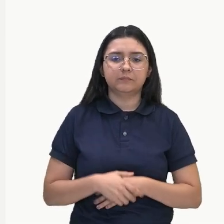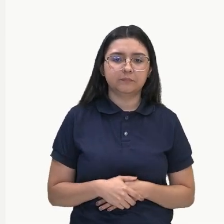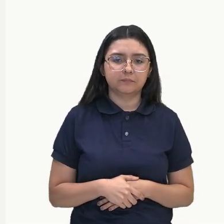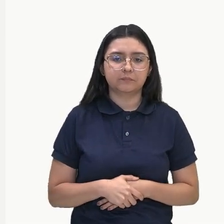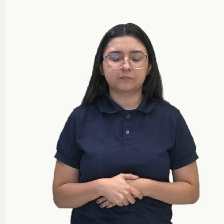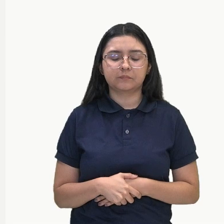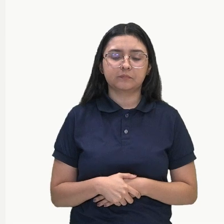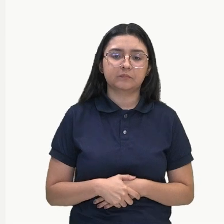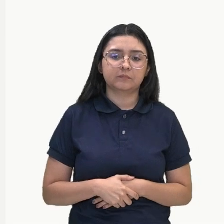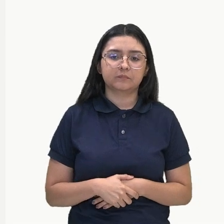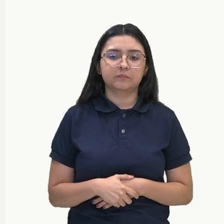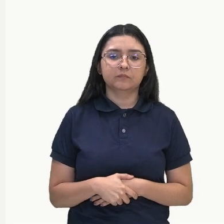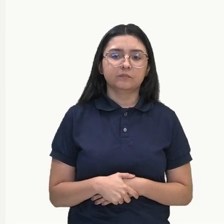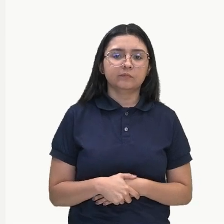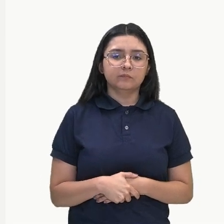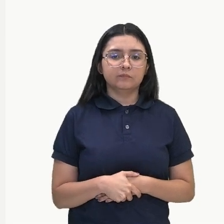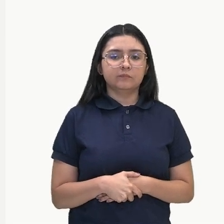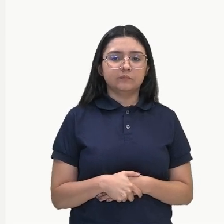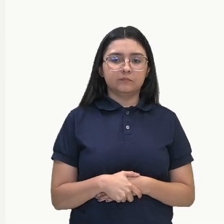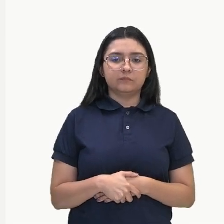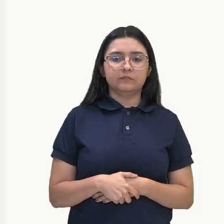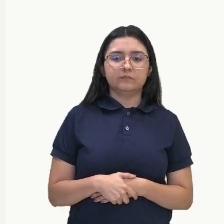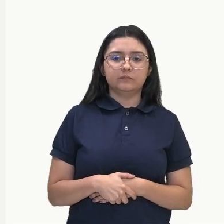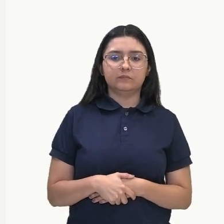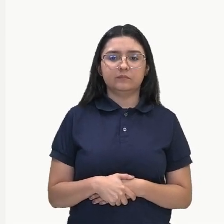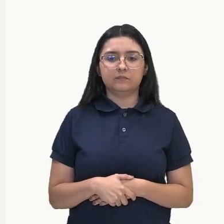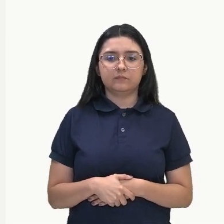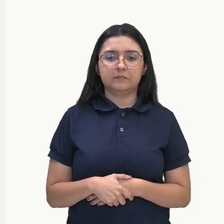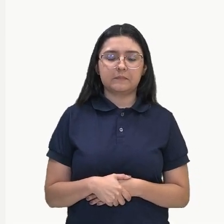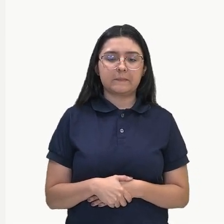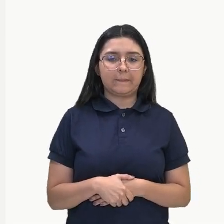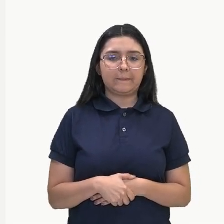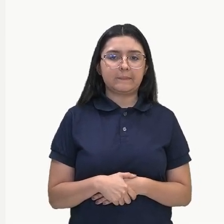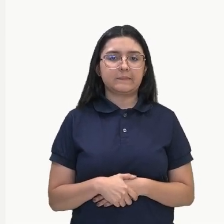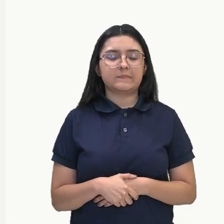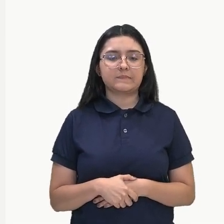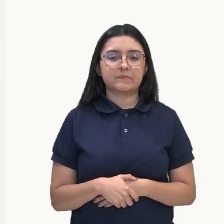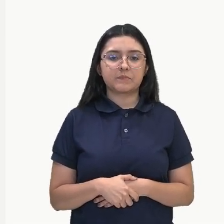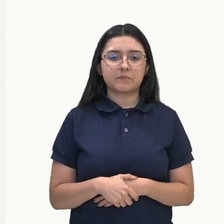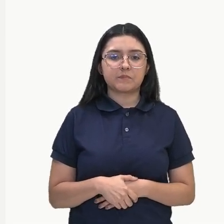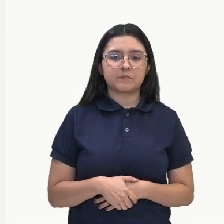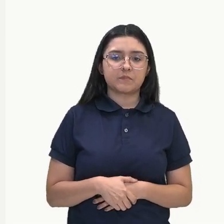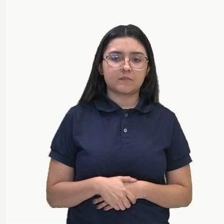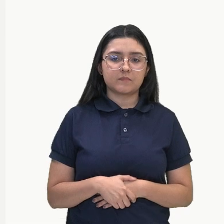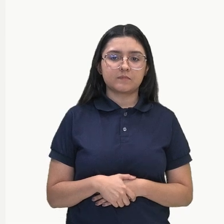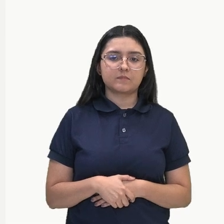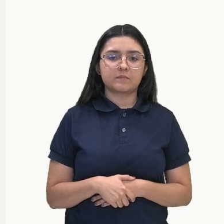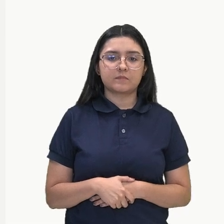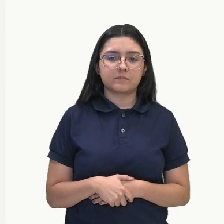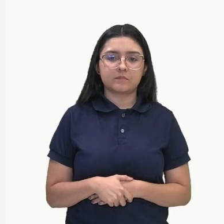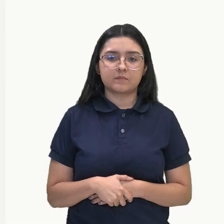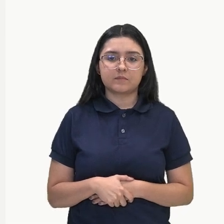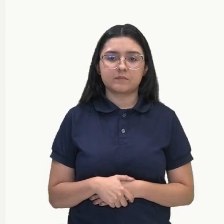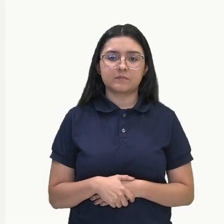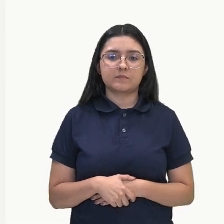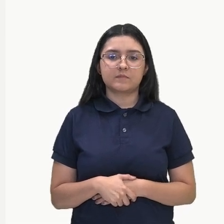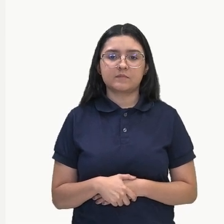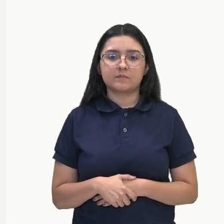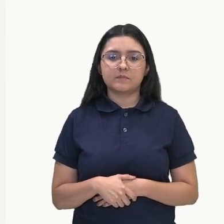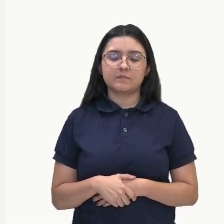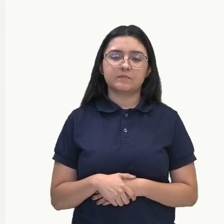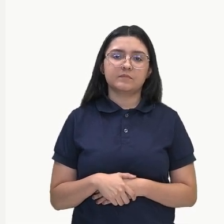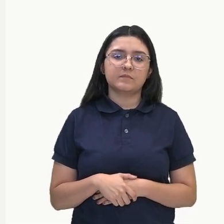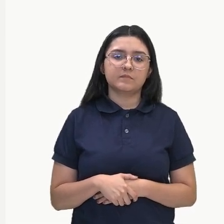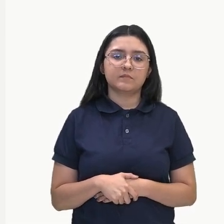lifestyle unhealthy, né? Uma unhealthy lifestyle, uma vida, né? Um estilo de